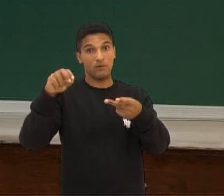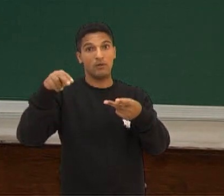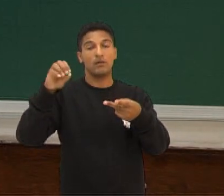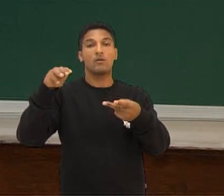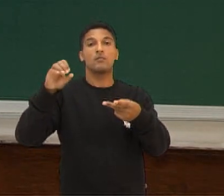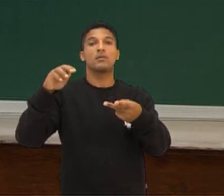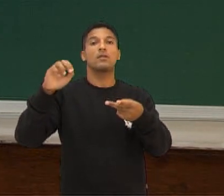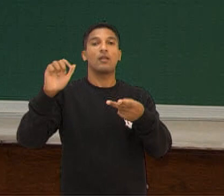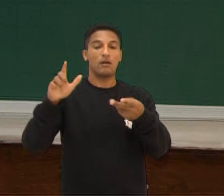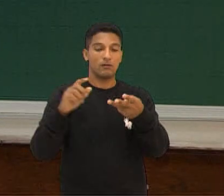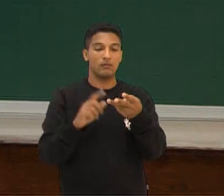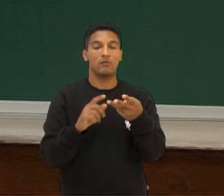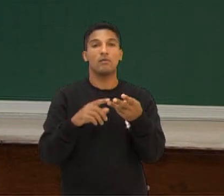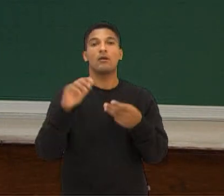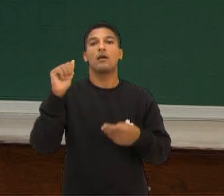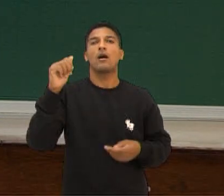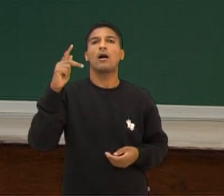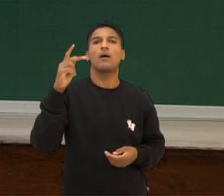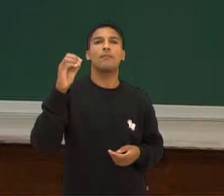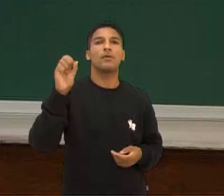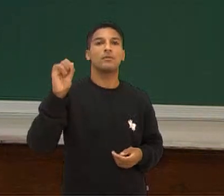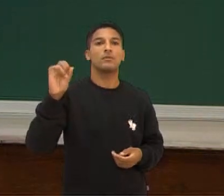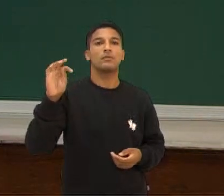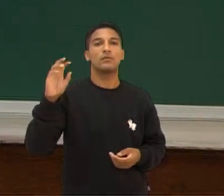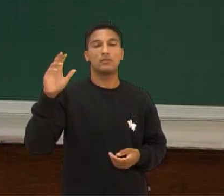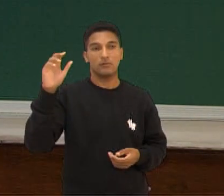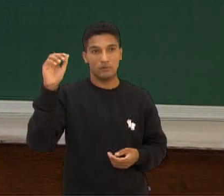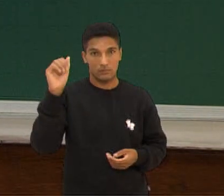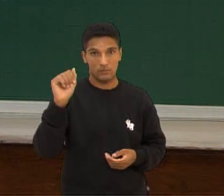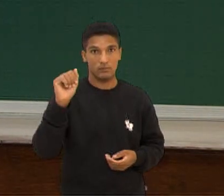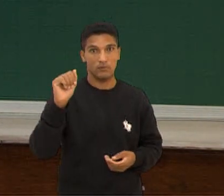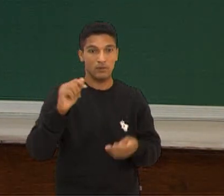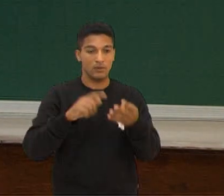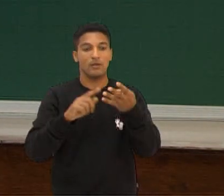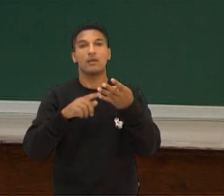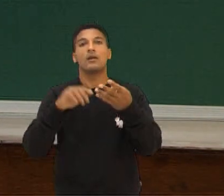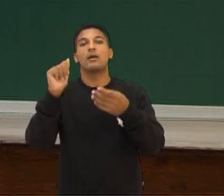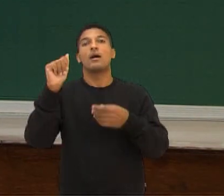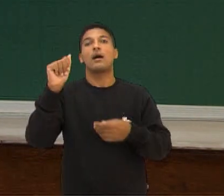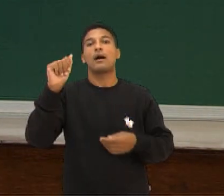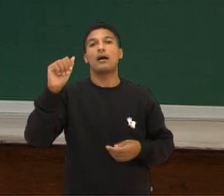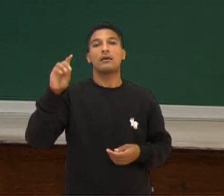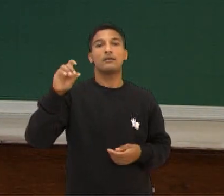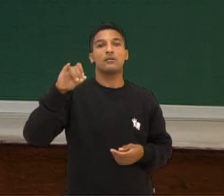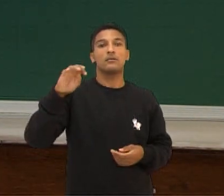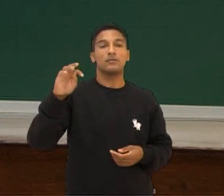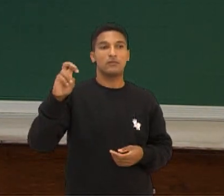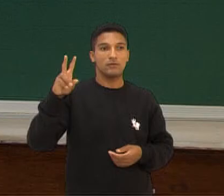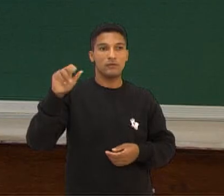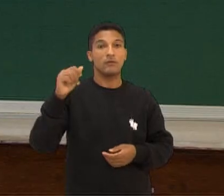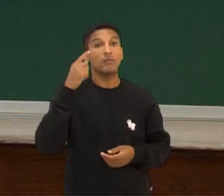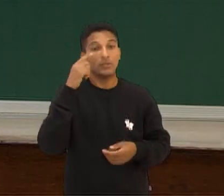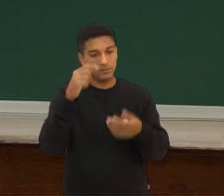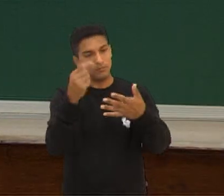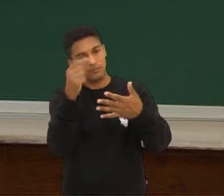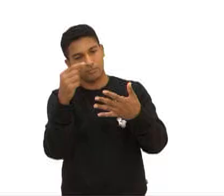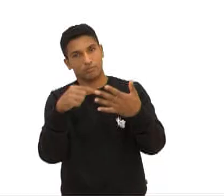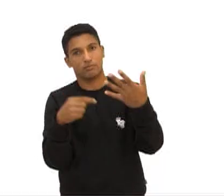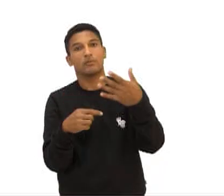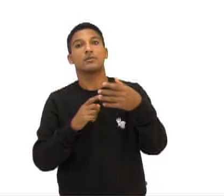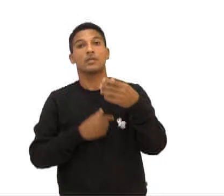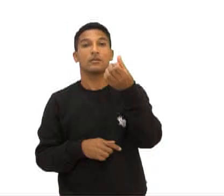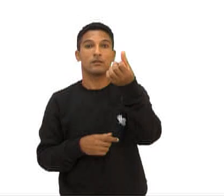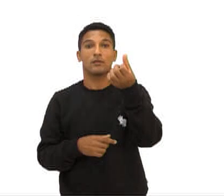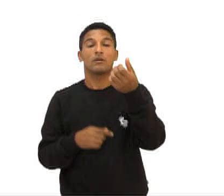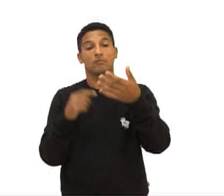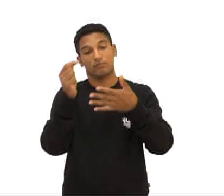diferença de uma para a outra para conseguirmos, então, na hora H, sabermos o que estamos trabalhando. Então, ali,